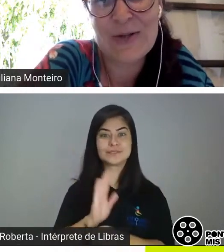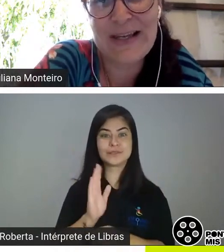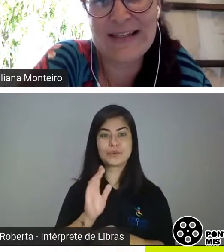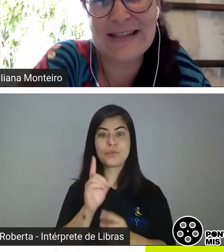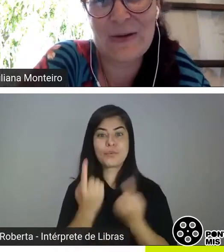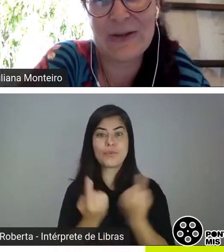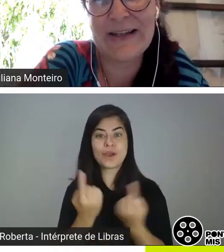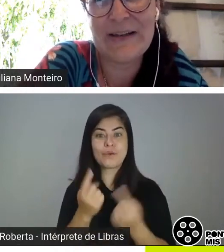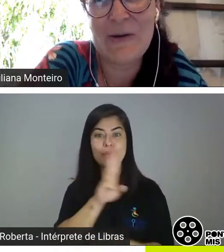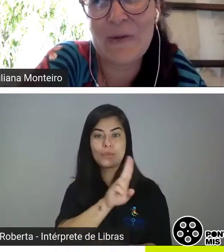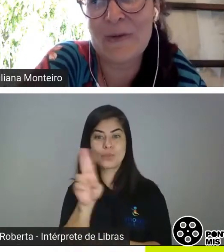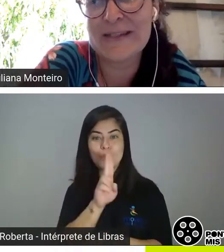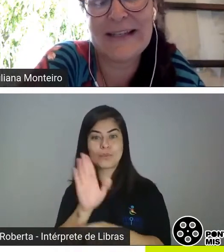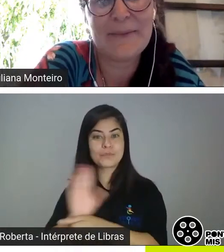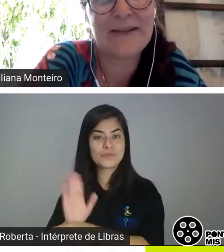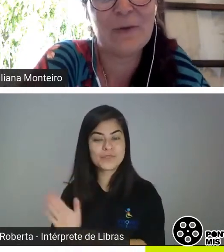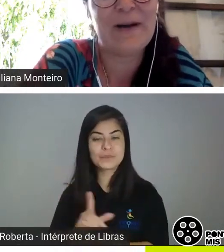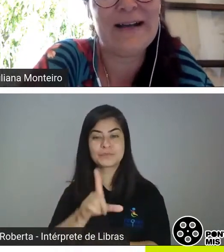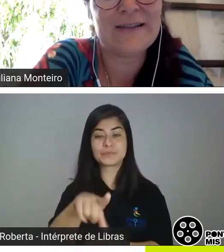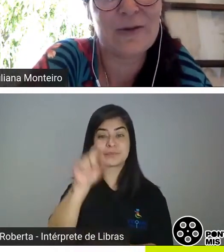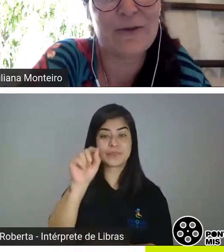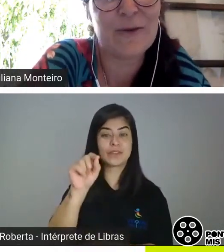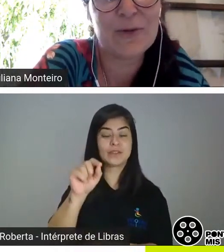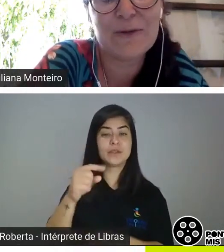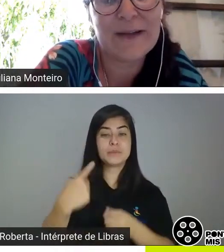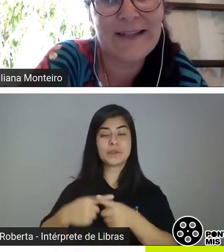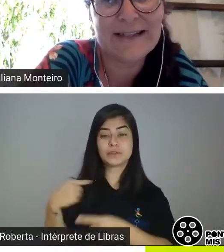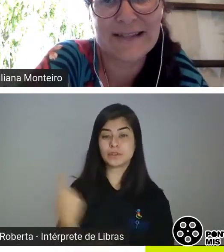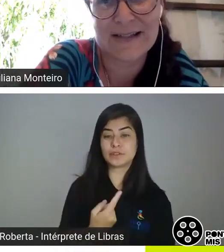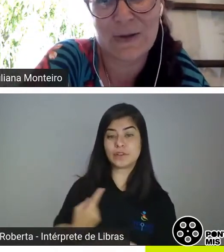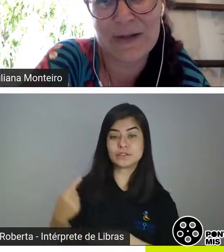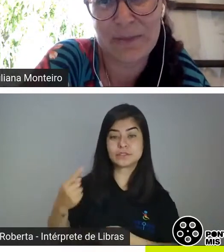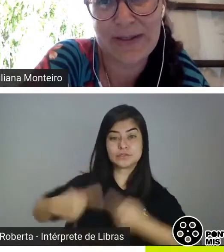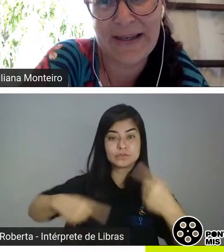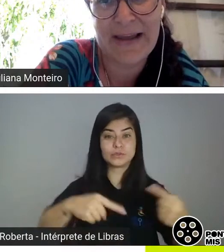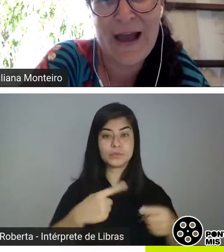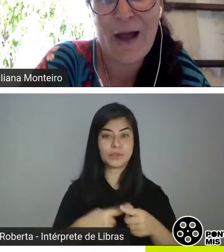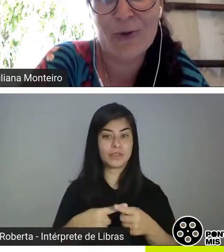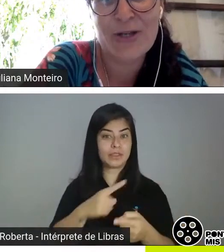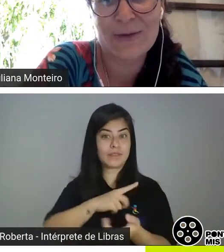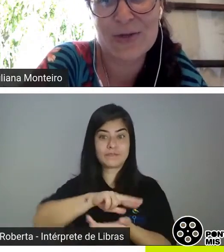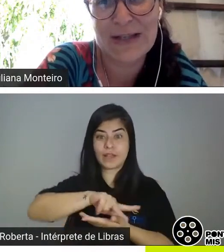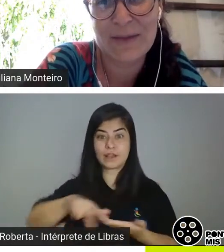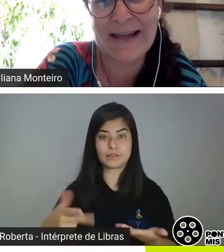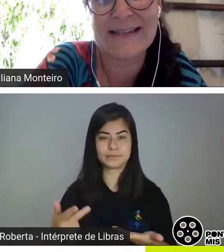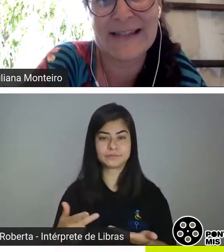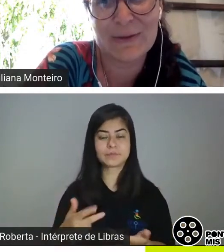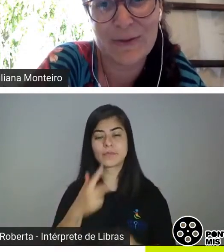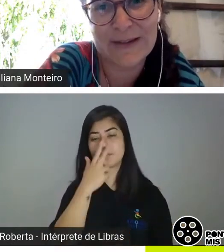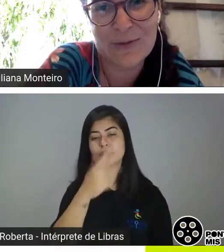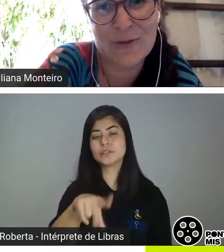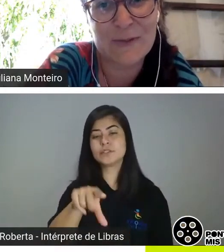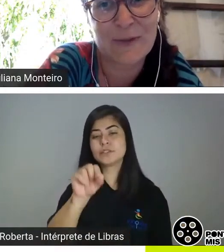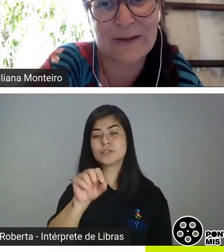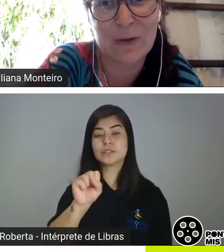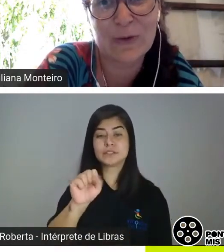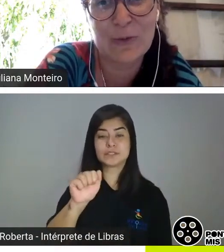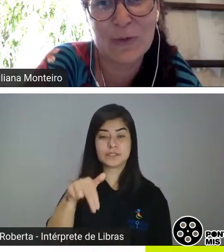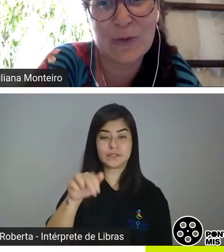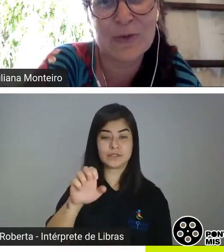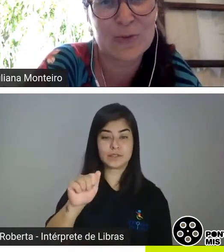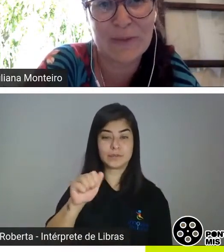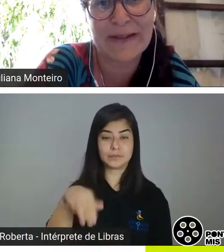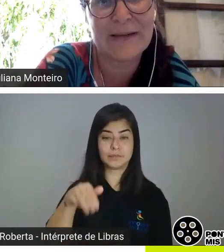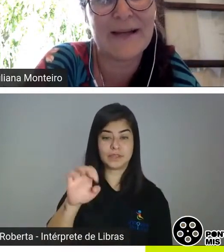E eu acho que eles escolheram Saneamento Básico e foi muito feliz essa escolha, porque é um jeito de terminar esse ano que foi tão difícil para